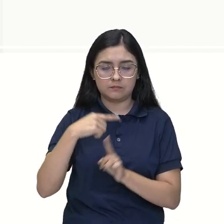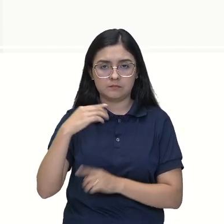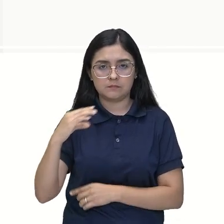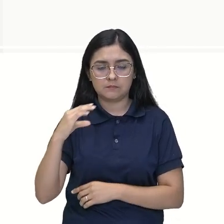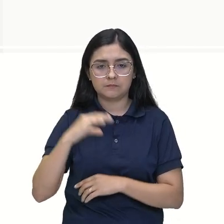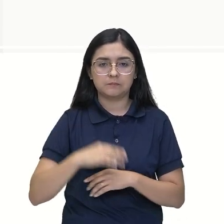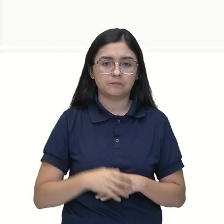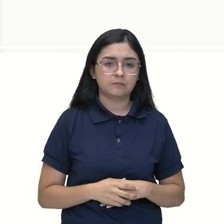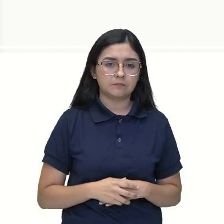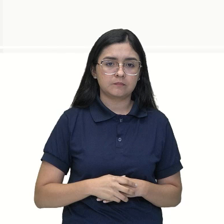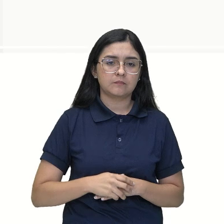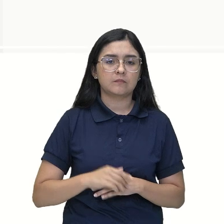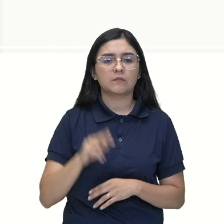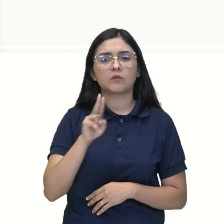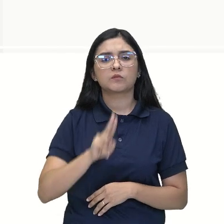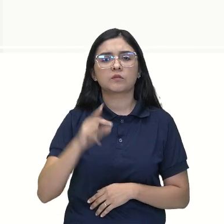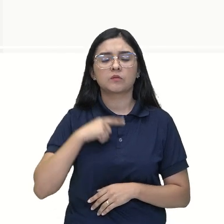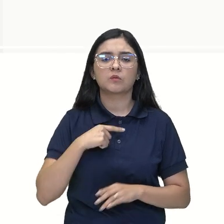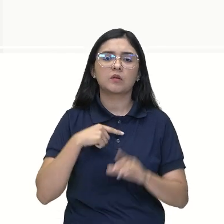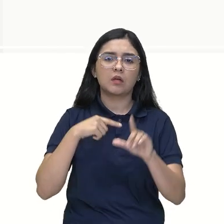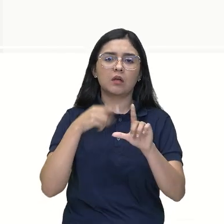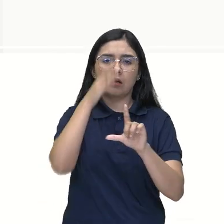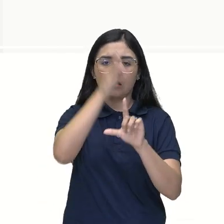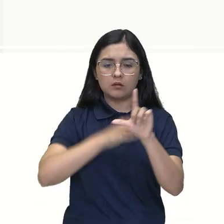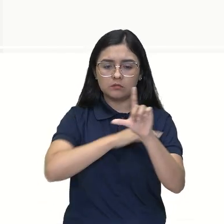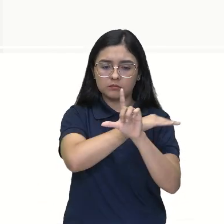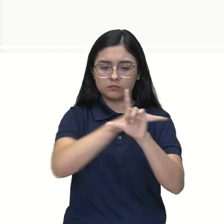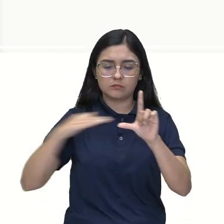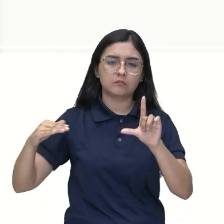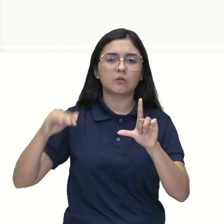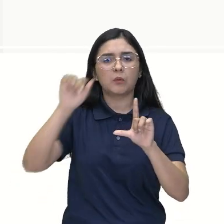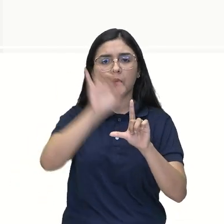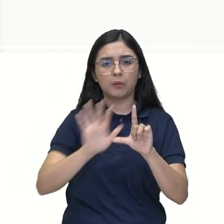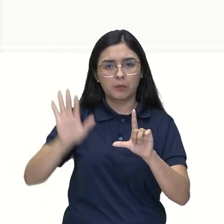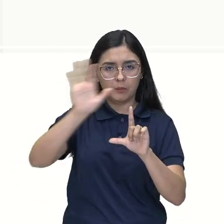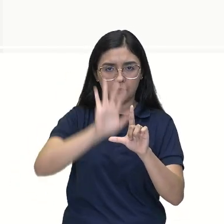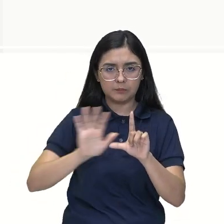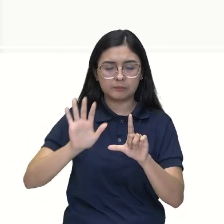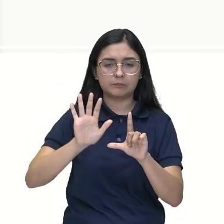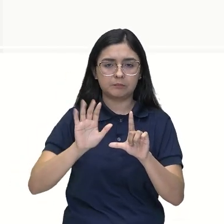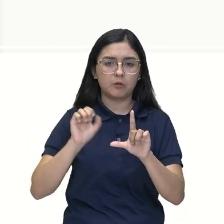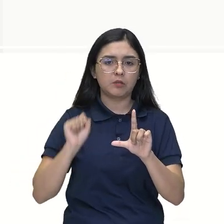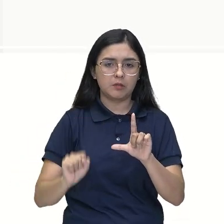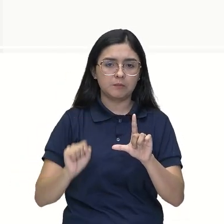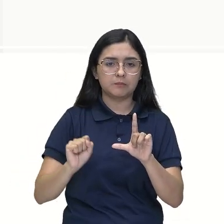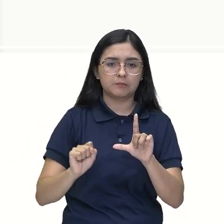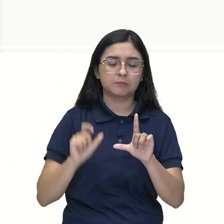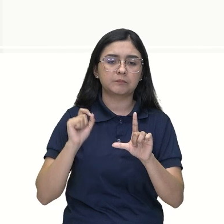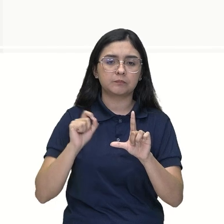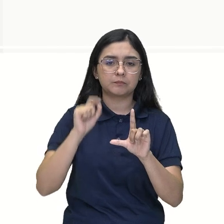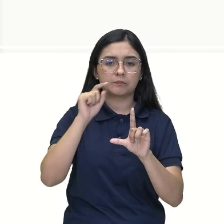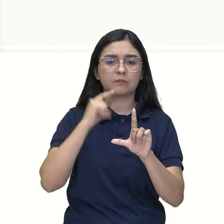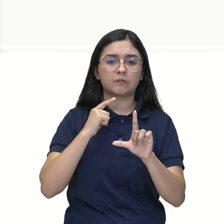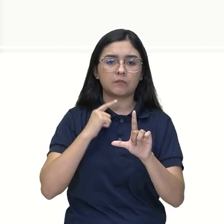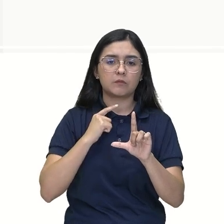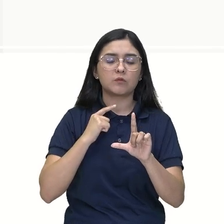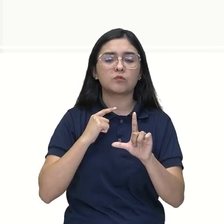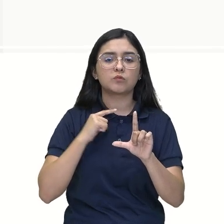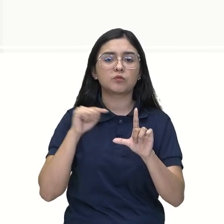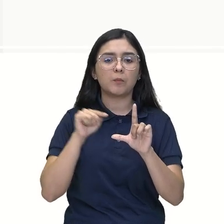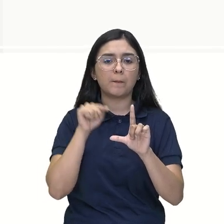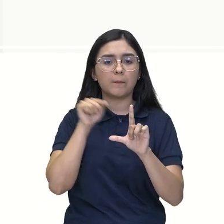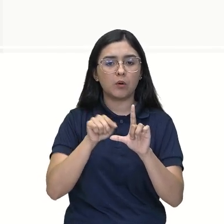Usando um plano cartesiano, podemos traçar o gráfico de uma função quadrática considerando os